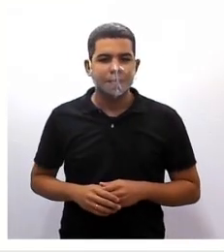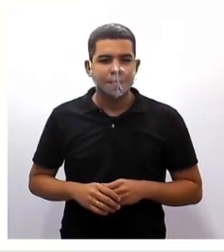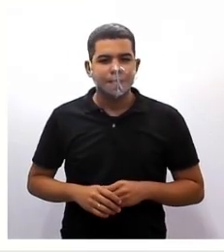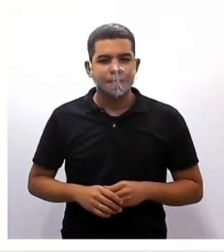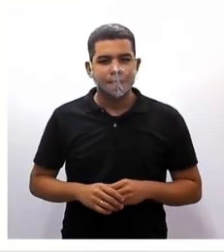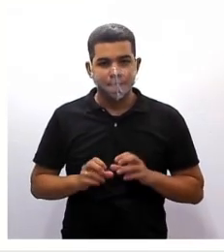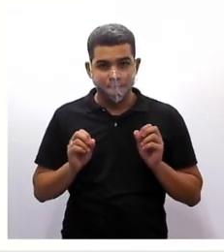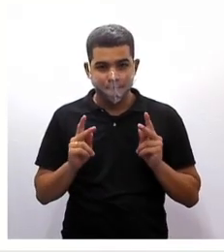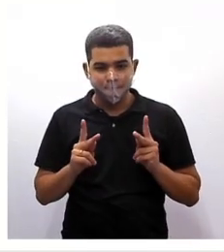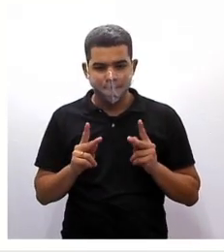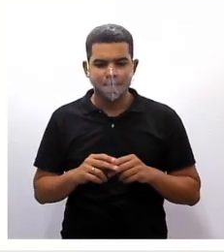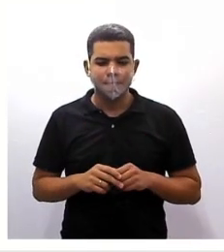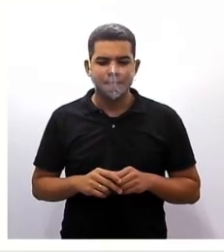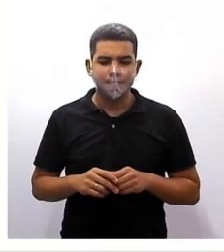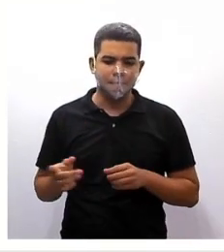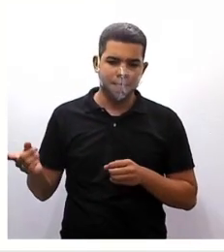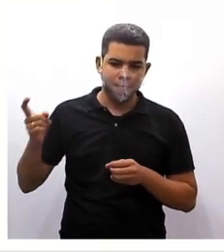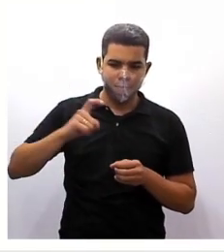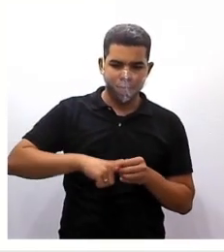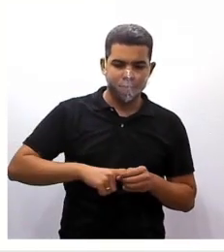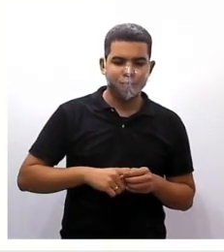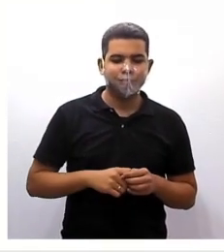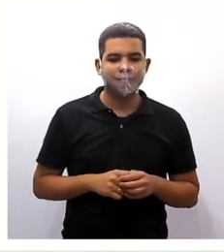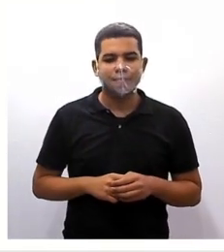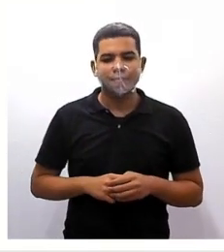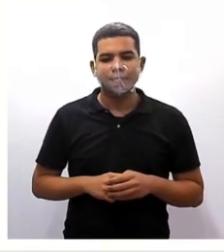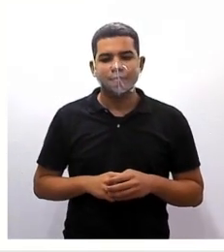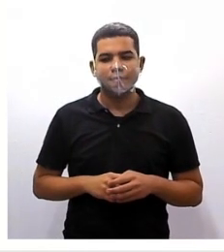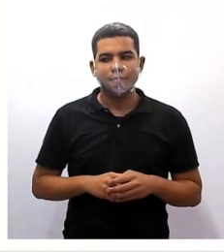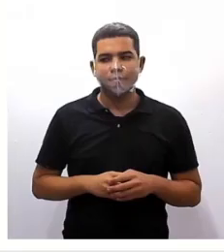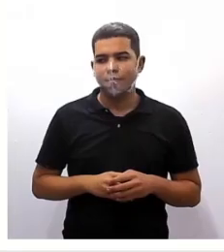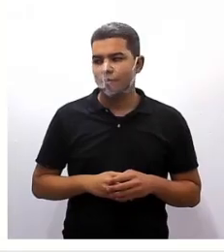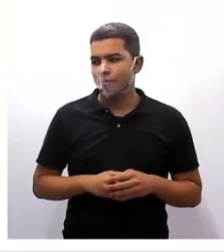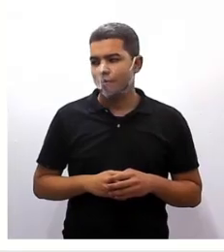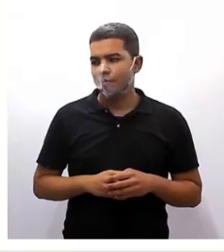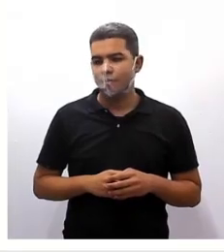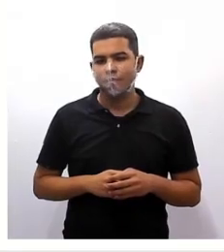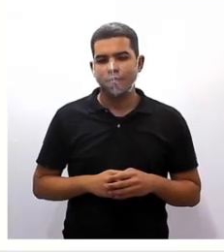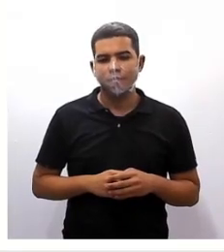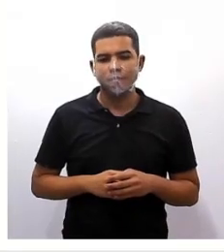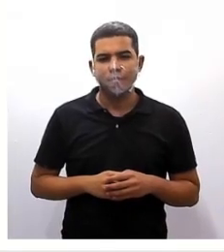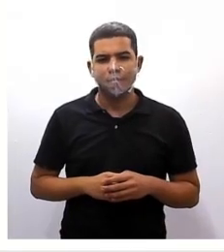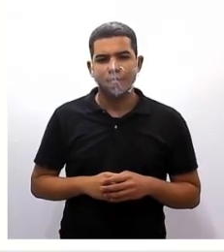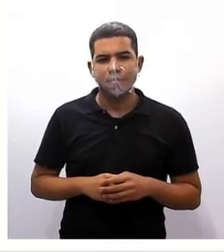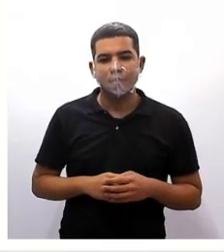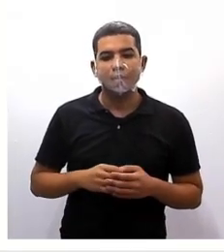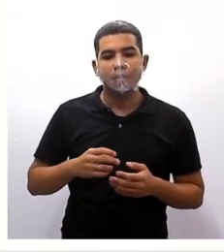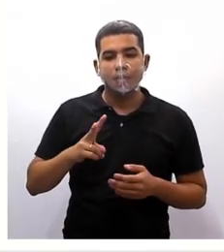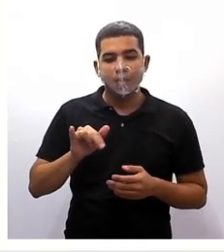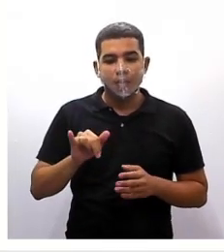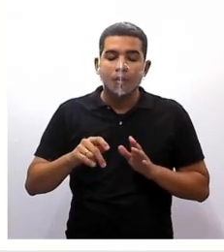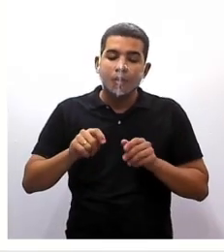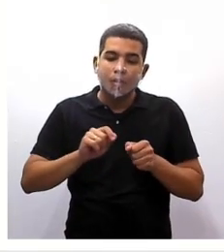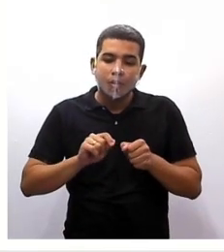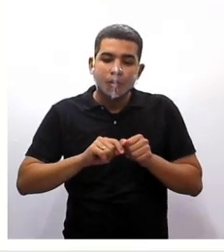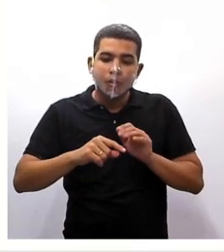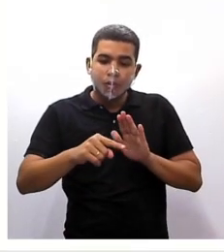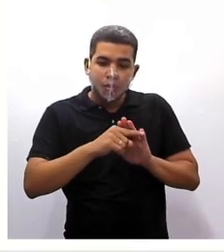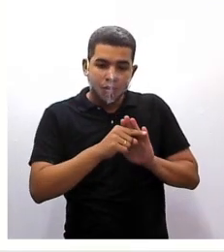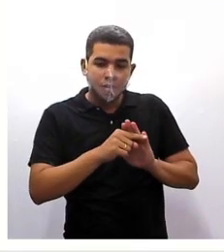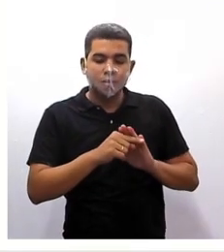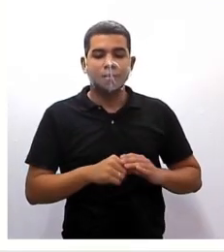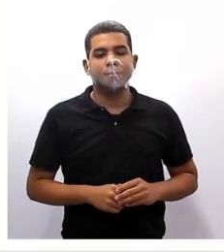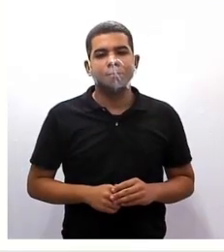45,80. Beleza? Voltando aqui. Veja aqui o seguinte. Vai fazer a subtração. Fez a subtração, então